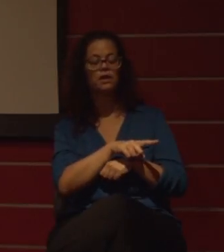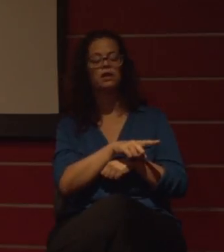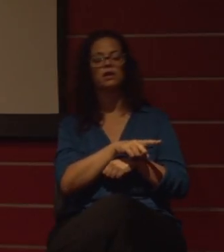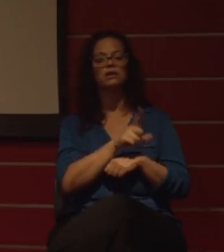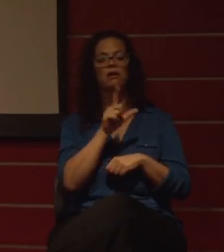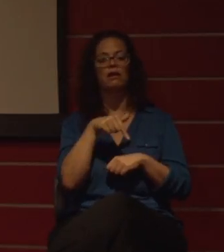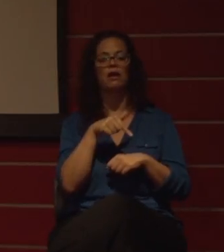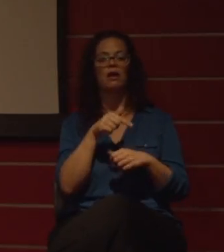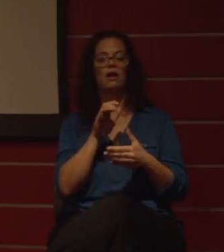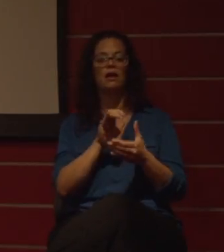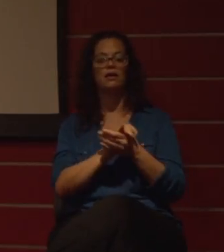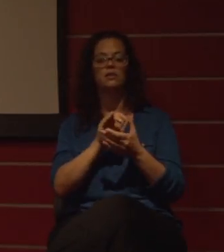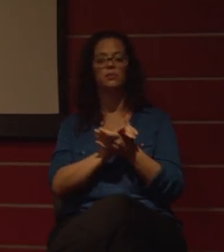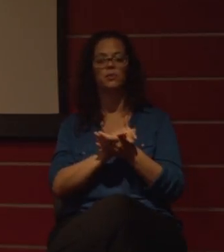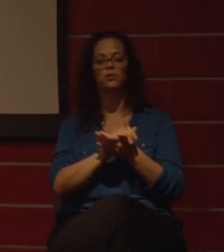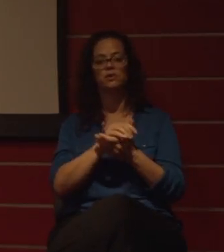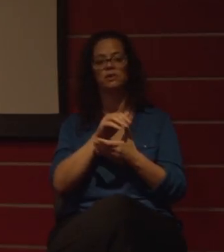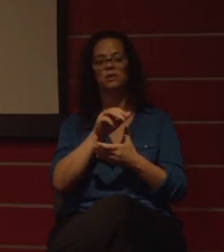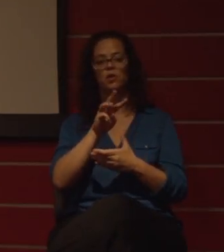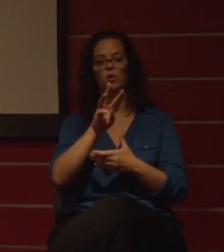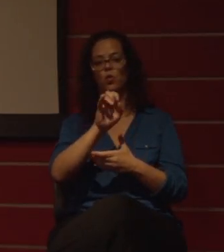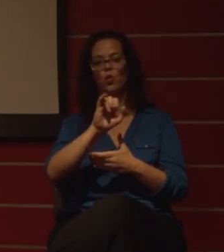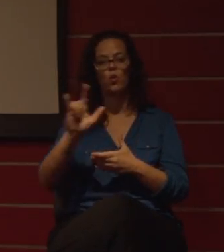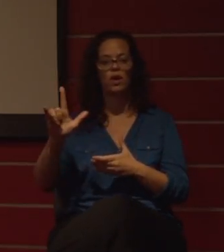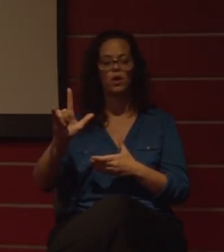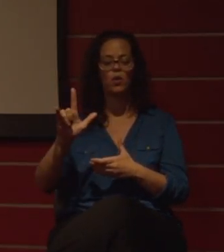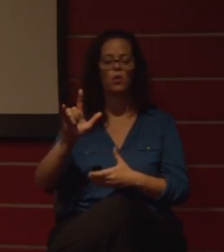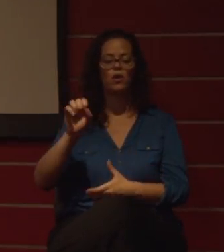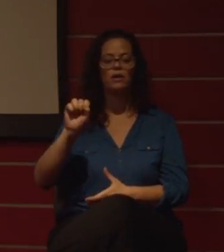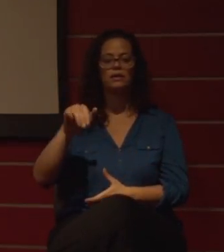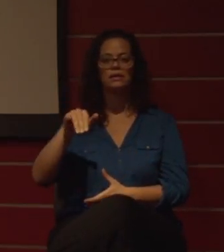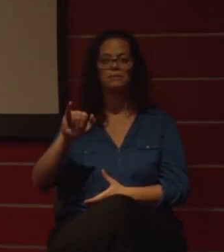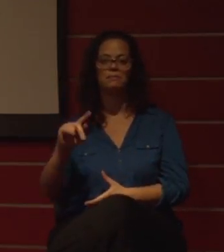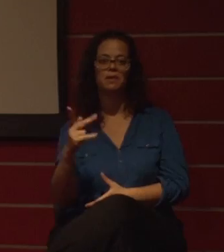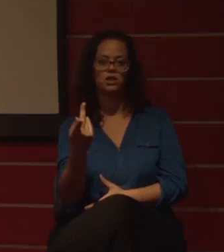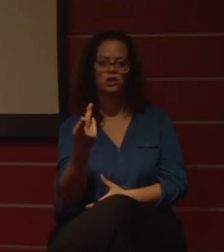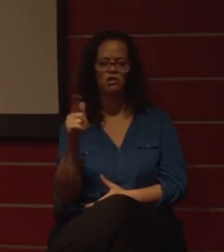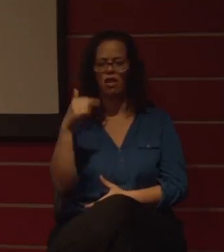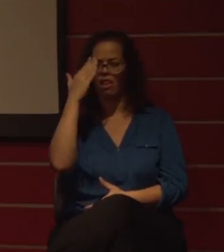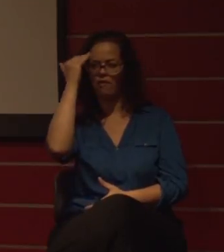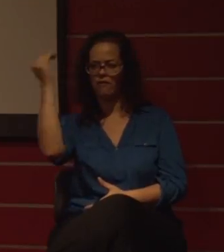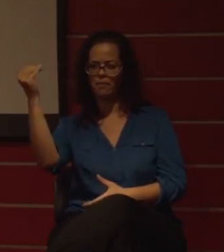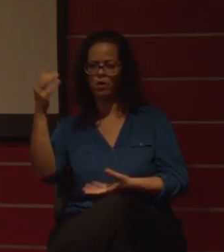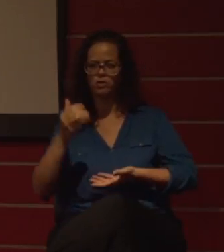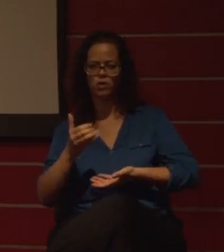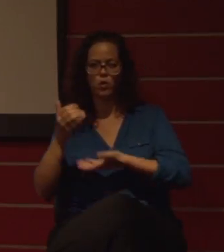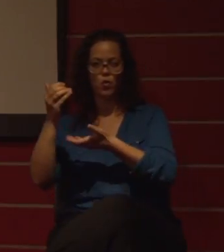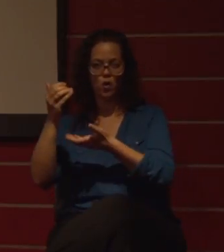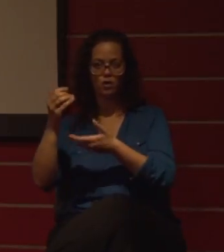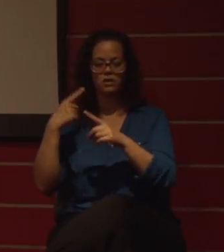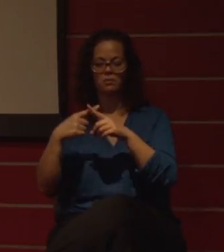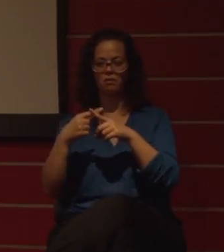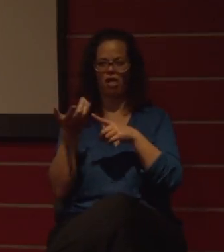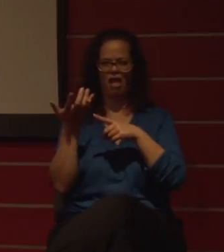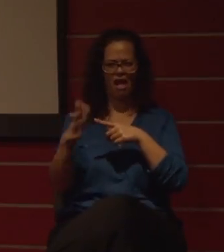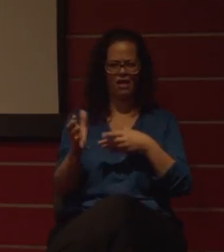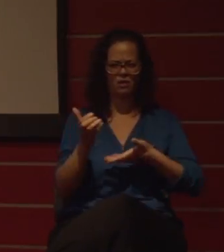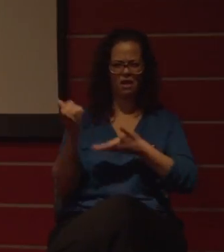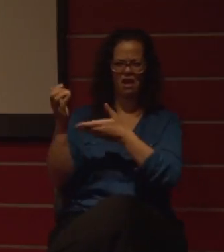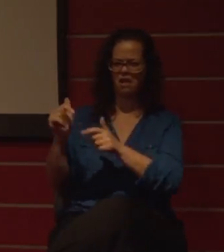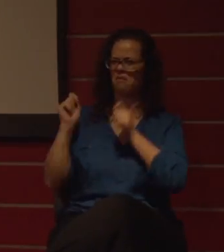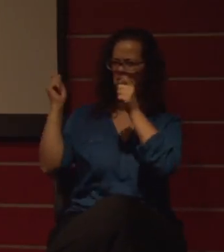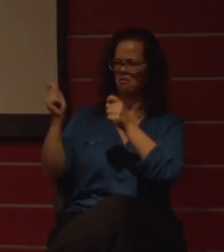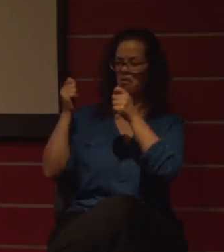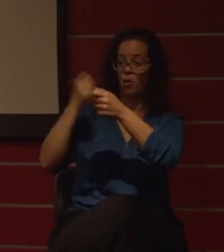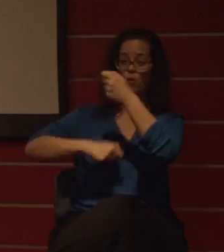esposa do do Will Smith né que ficou famosa no Oscar pelo boicote ao Oscar né da o